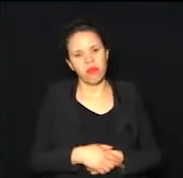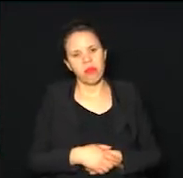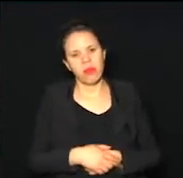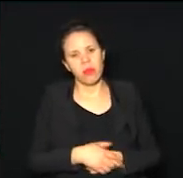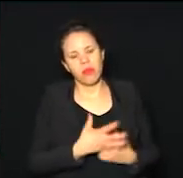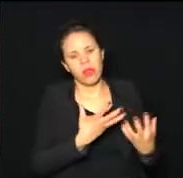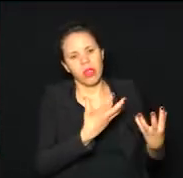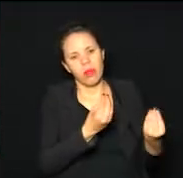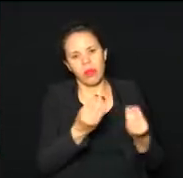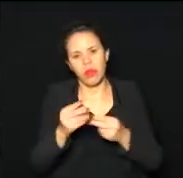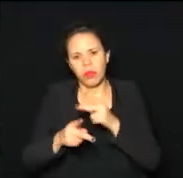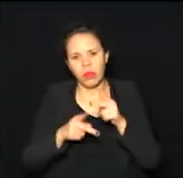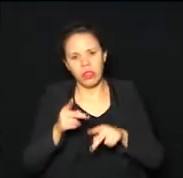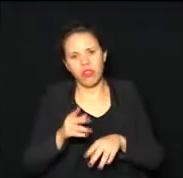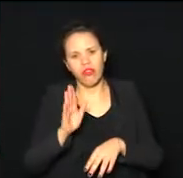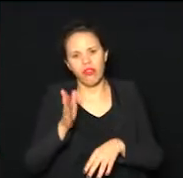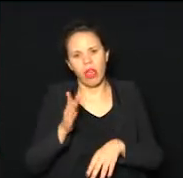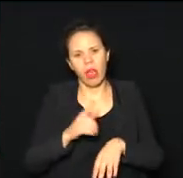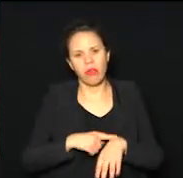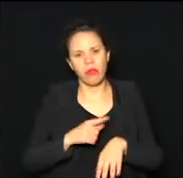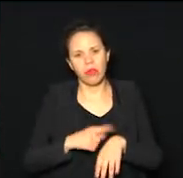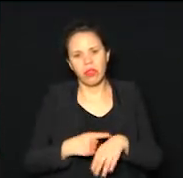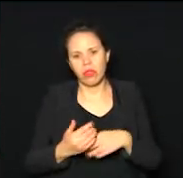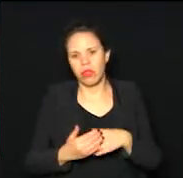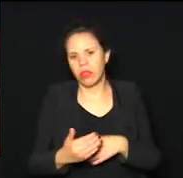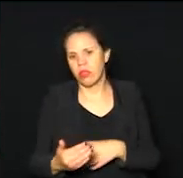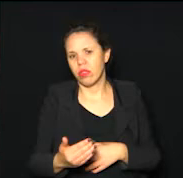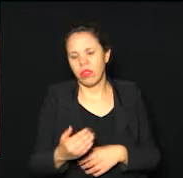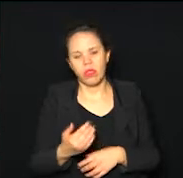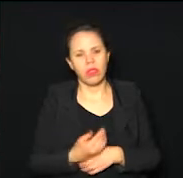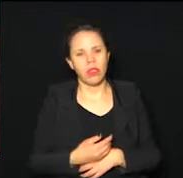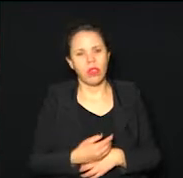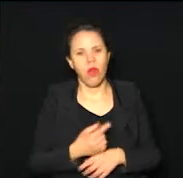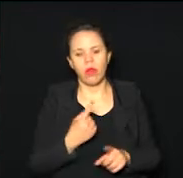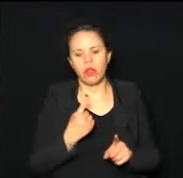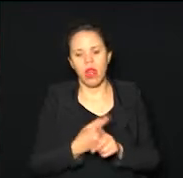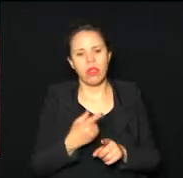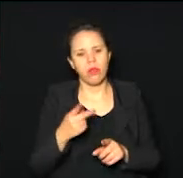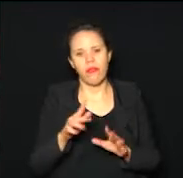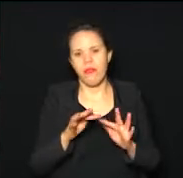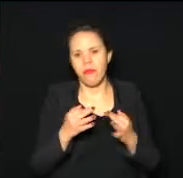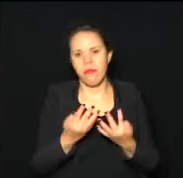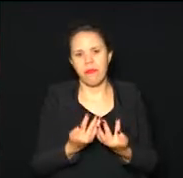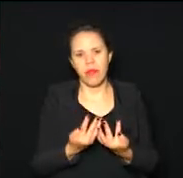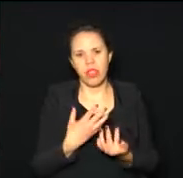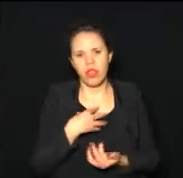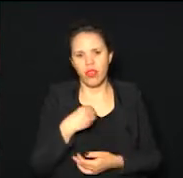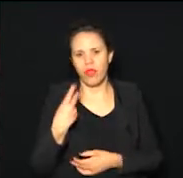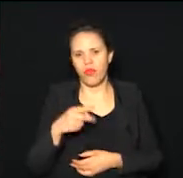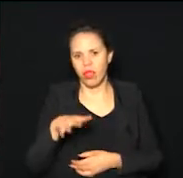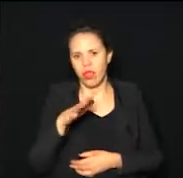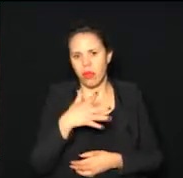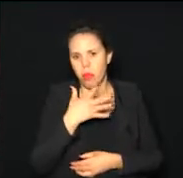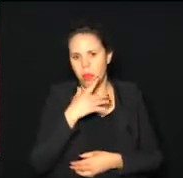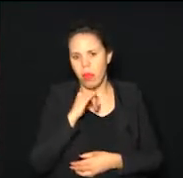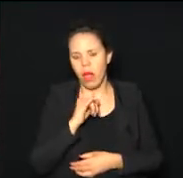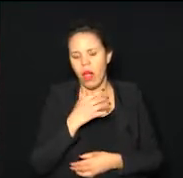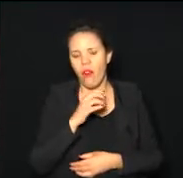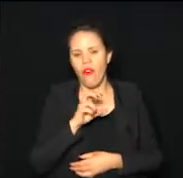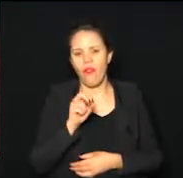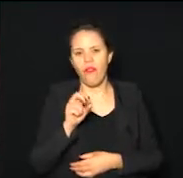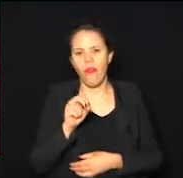Muitos estão já há algum tempo sem ver os membros das suas famílias, seus filhos, ou pais, ou